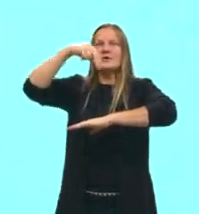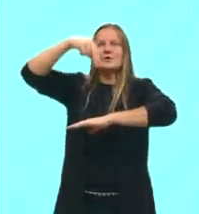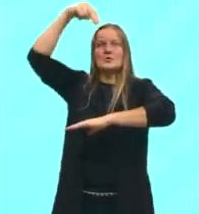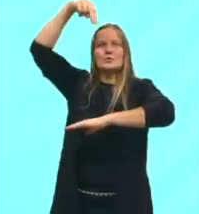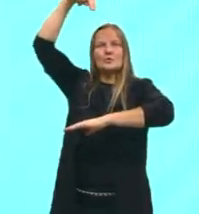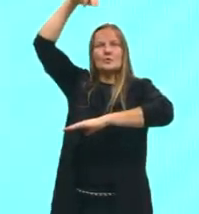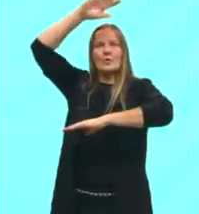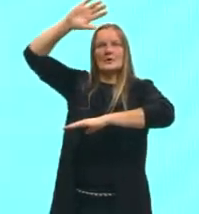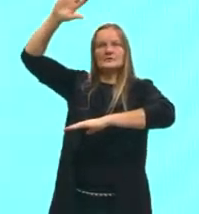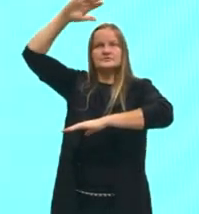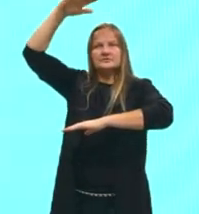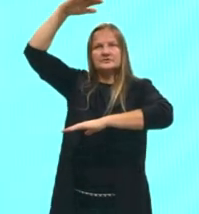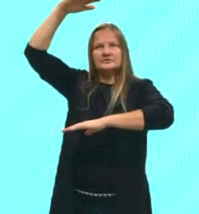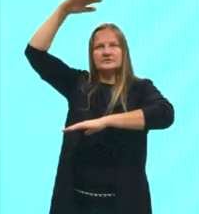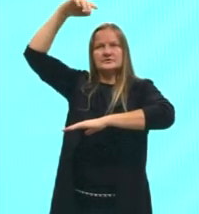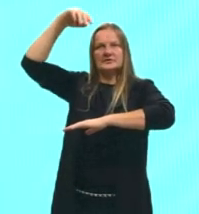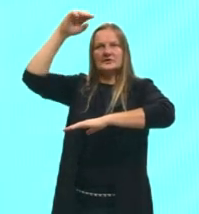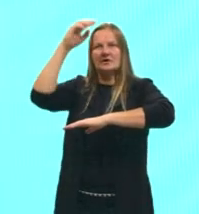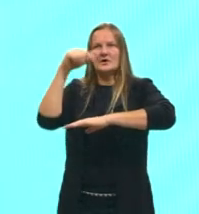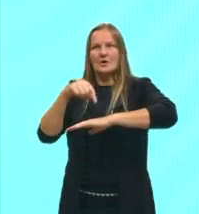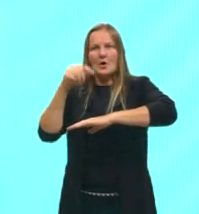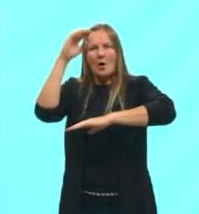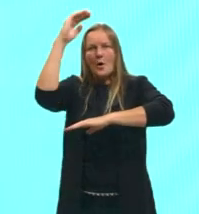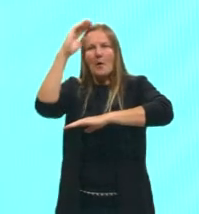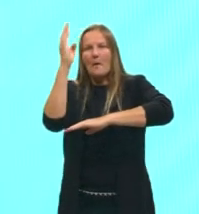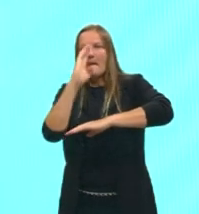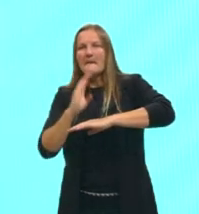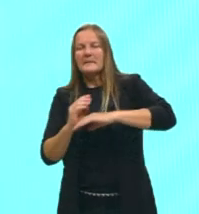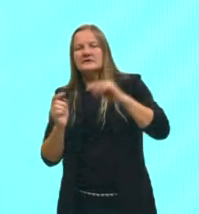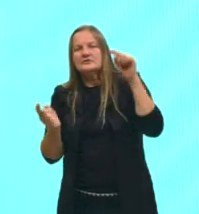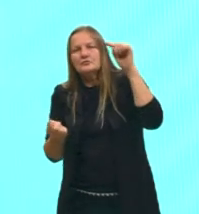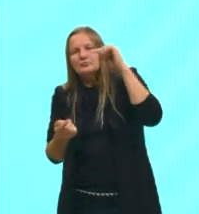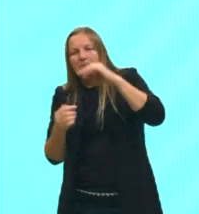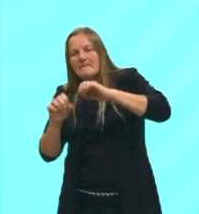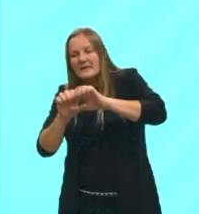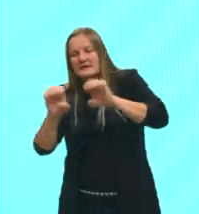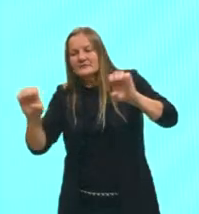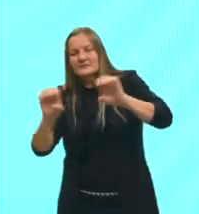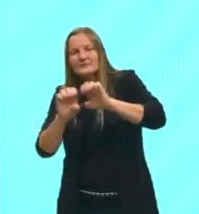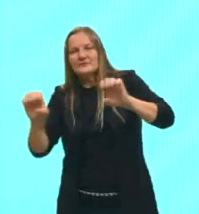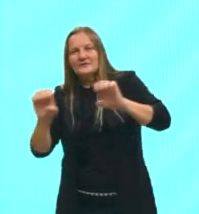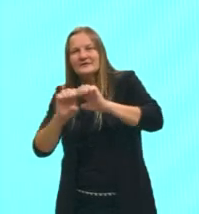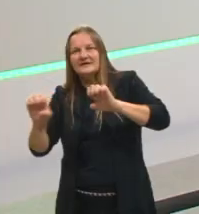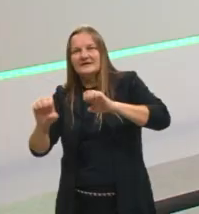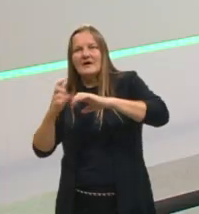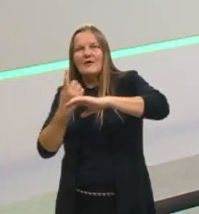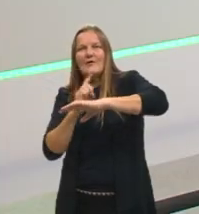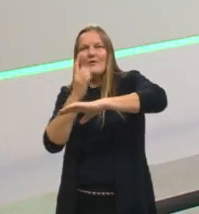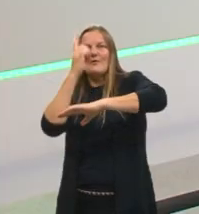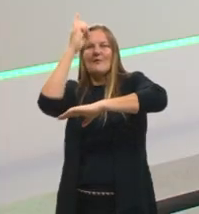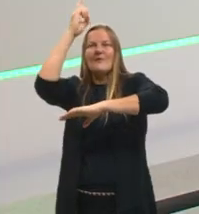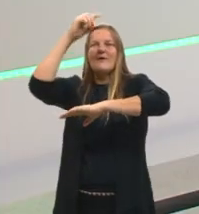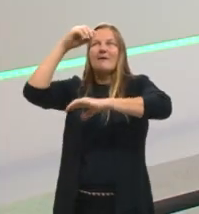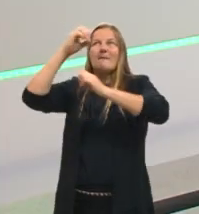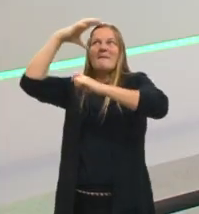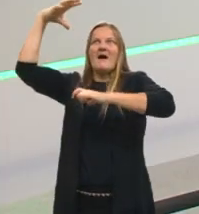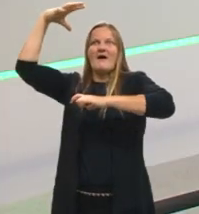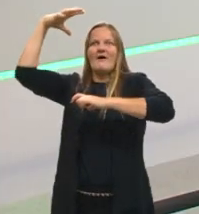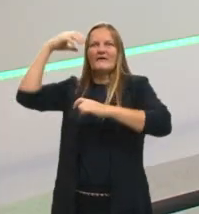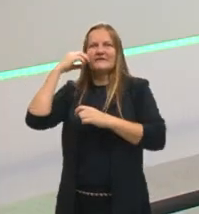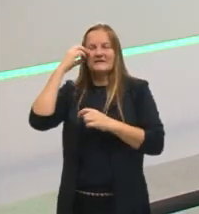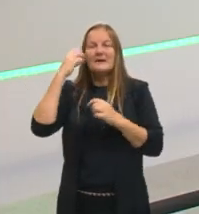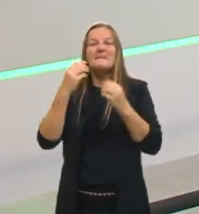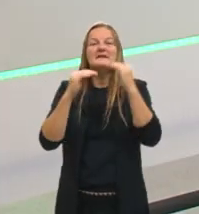né em relação a glande gigantesca tá muito grande Tá meninos agora eu tenho a